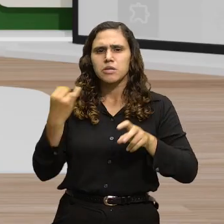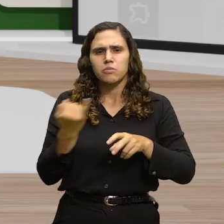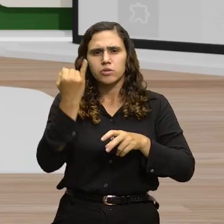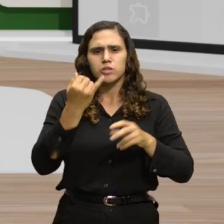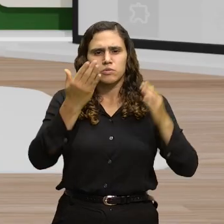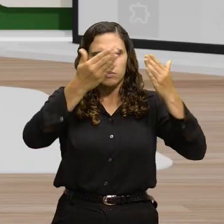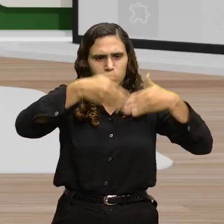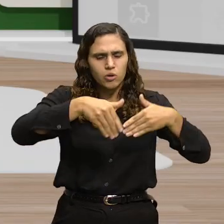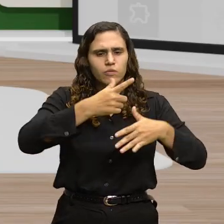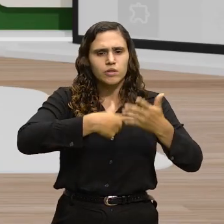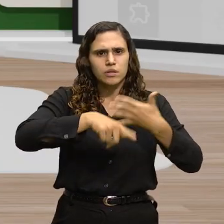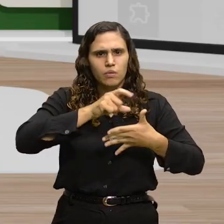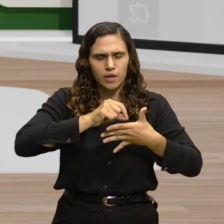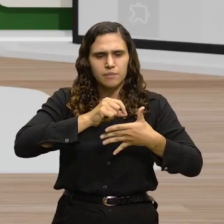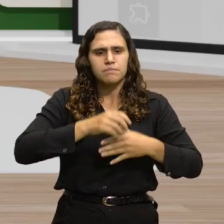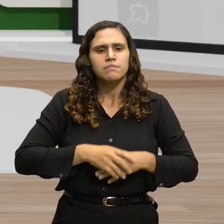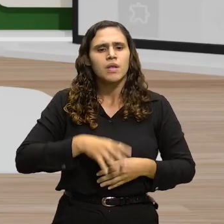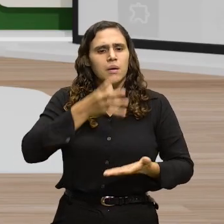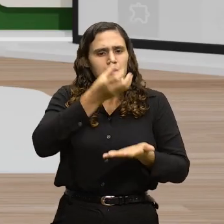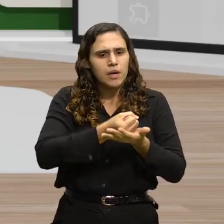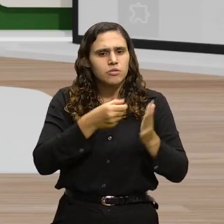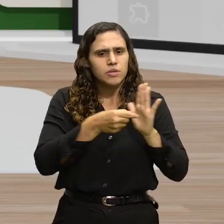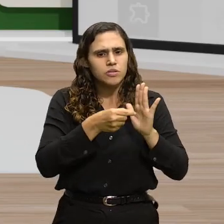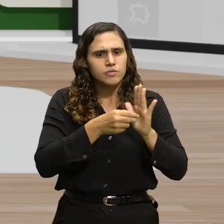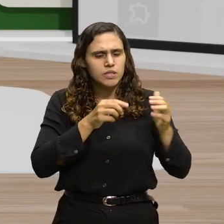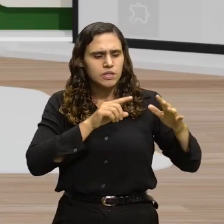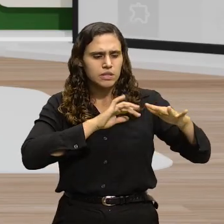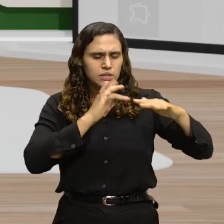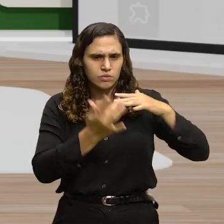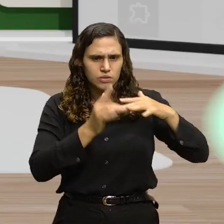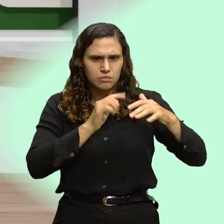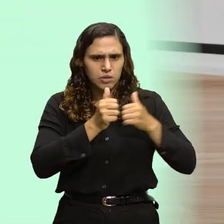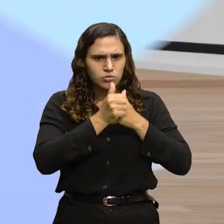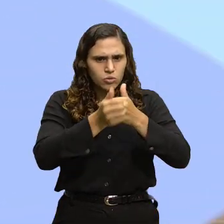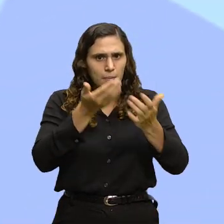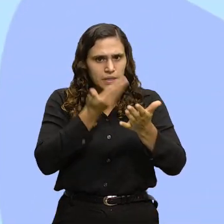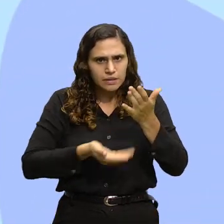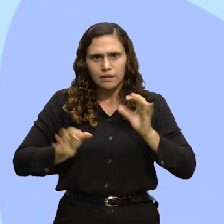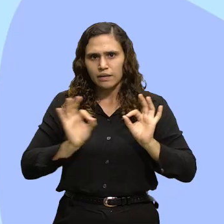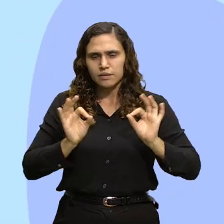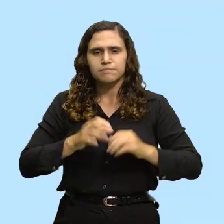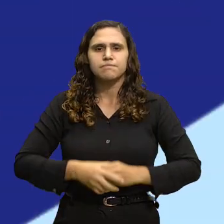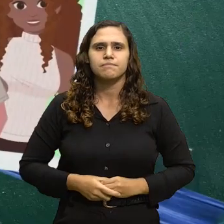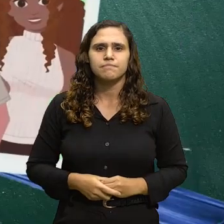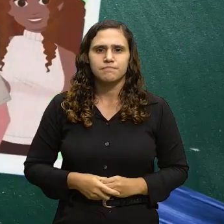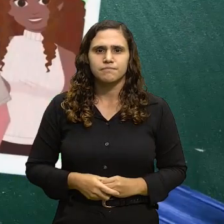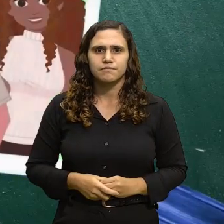aplicativo do Preveste UEA e siga as redes sociais do Preveste UEA para não perder nenhuma novidade. Até mais!